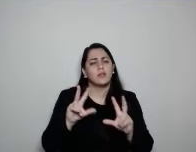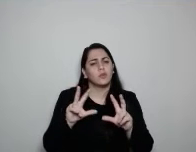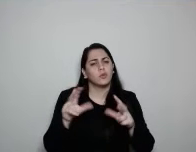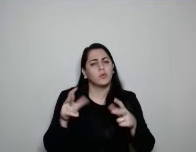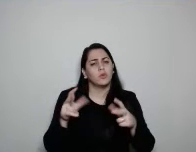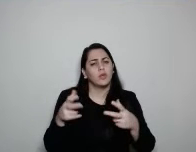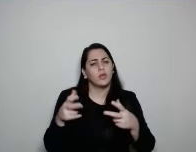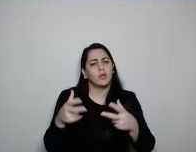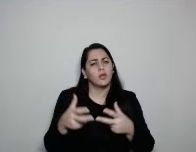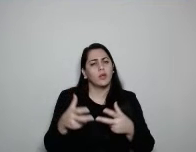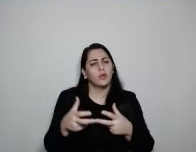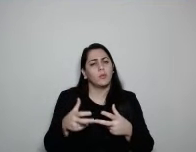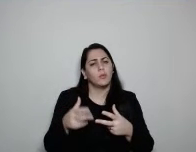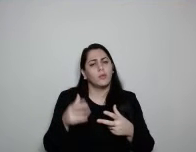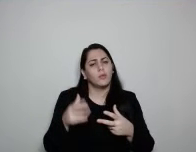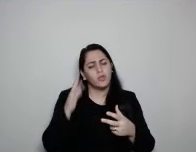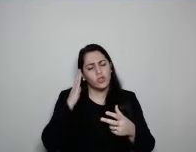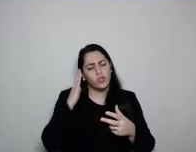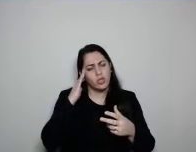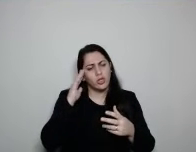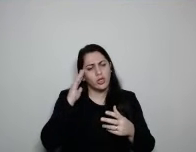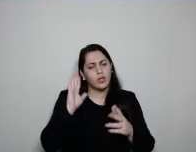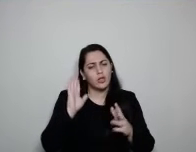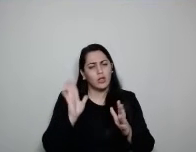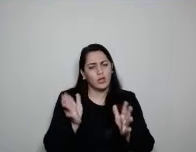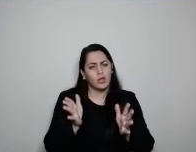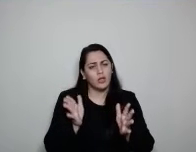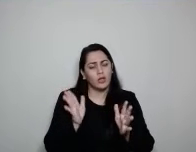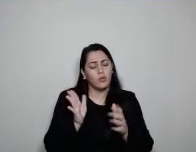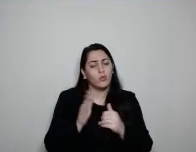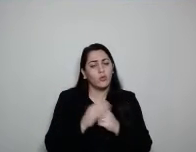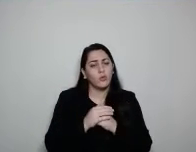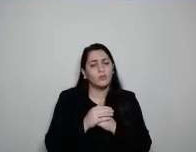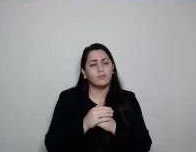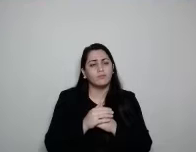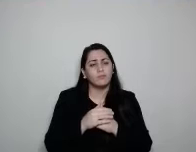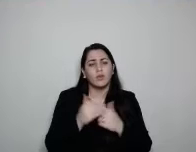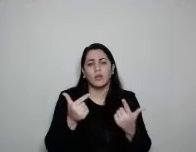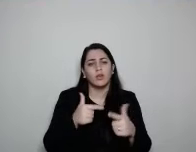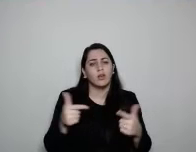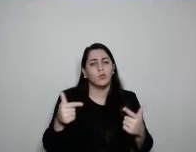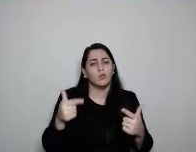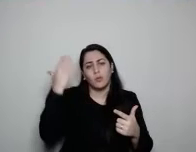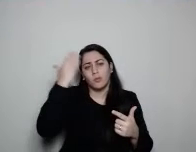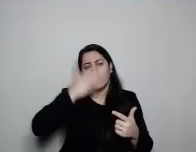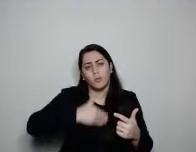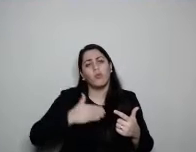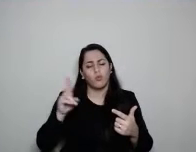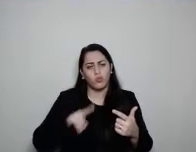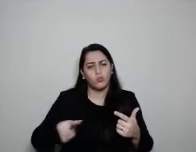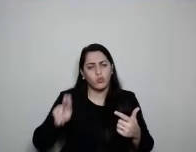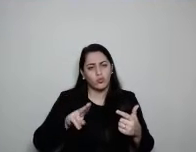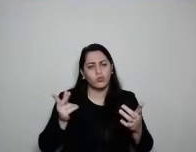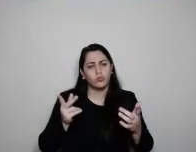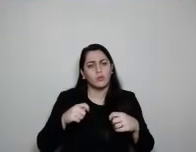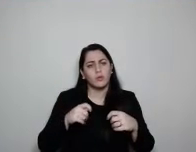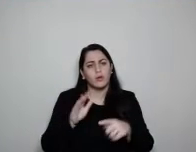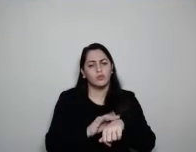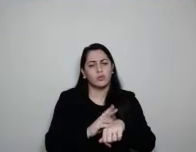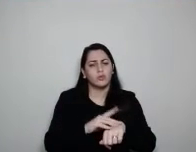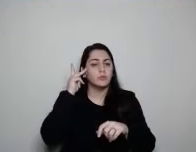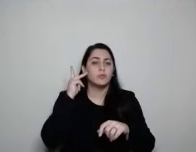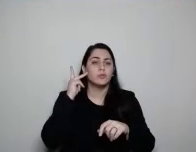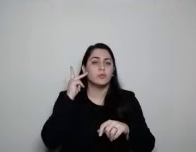Então, de um modo geral, eu estou acordando a concordar com o provimento